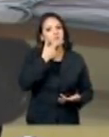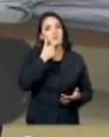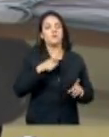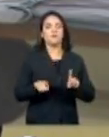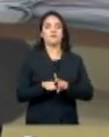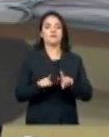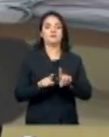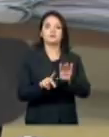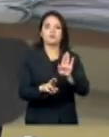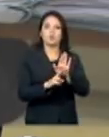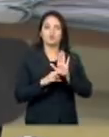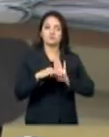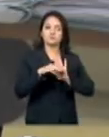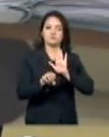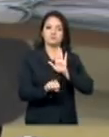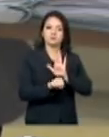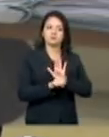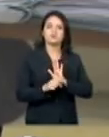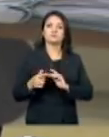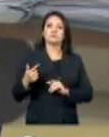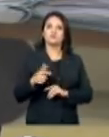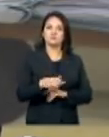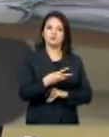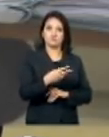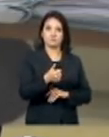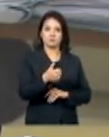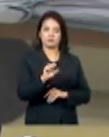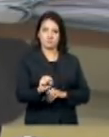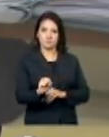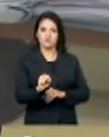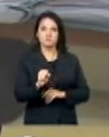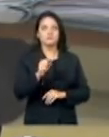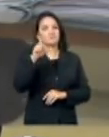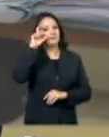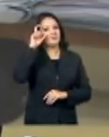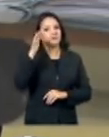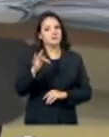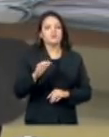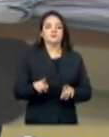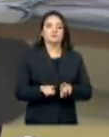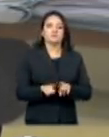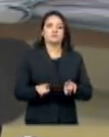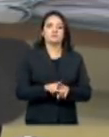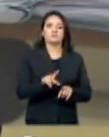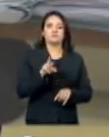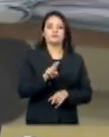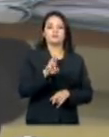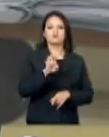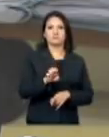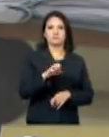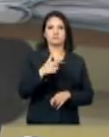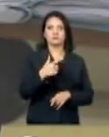3841 ministro joaquim e do agravo regimental no rs é 195